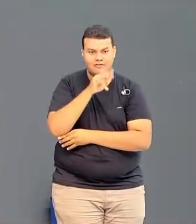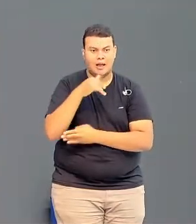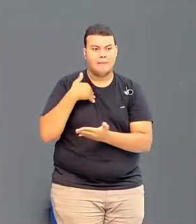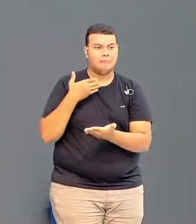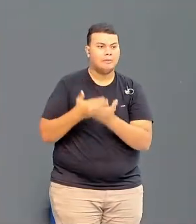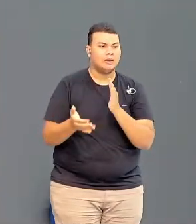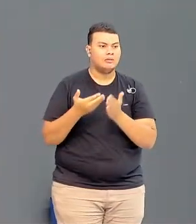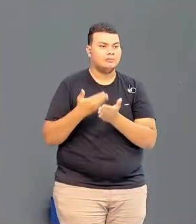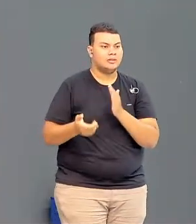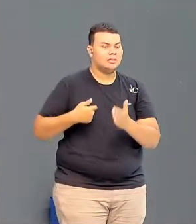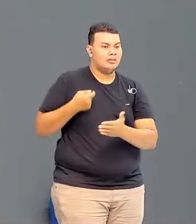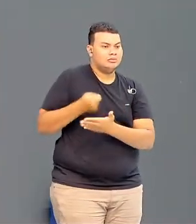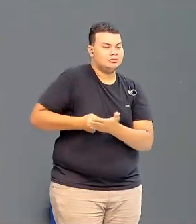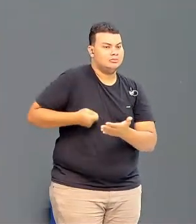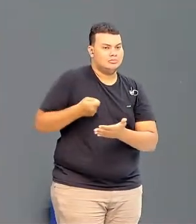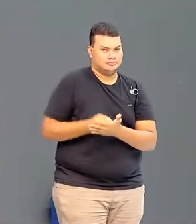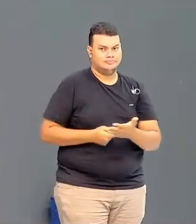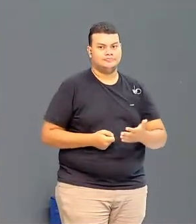batalha espiritual.